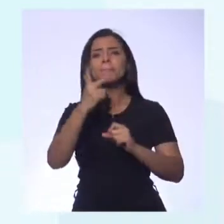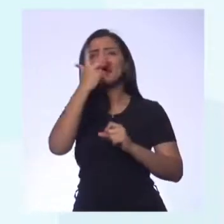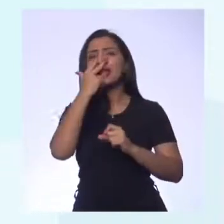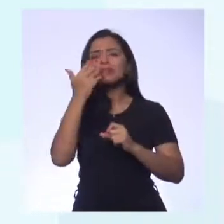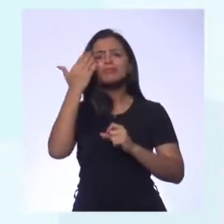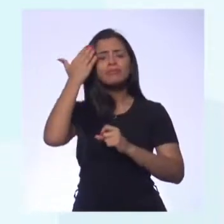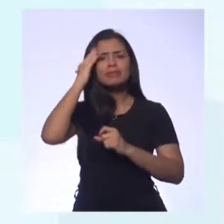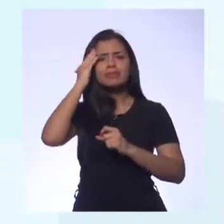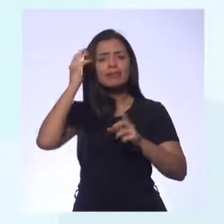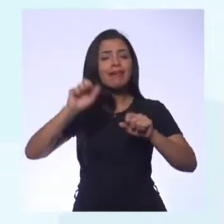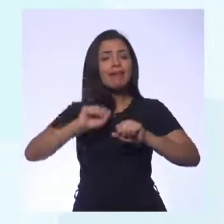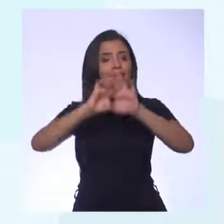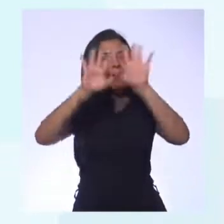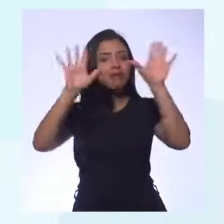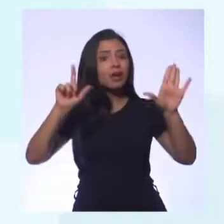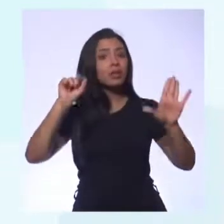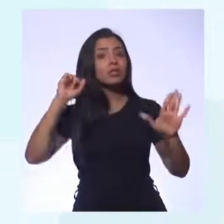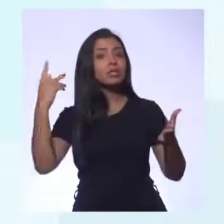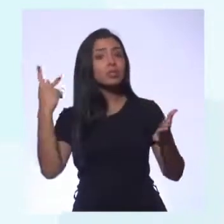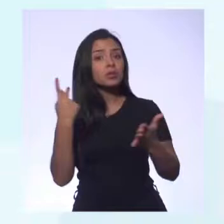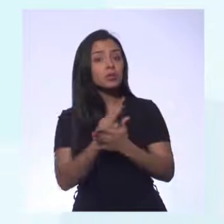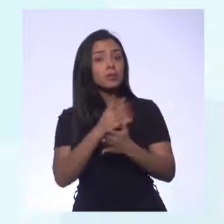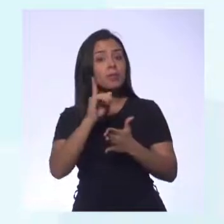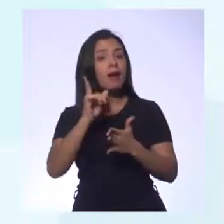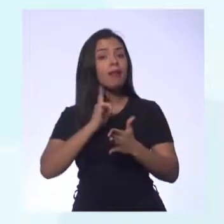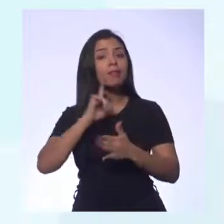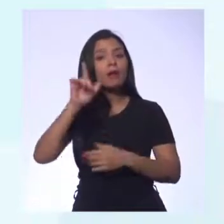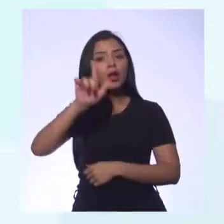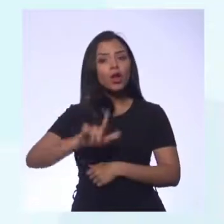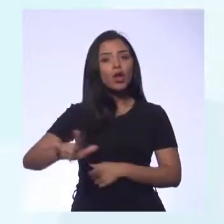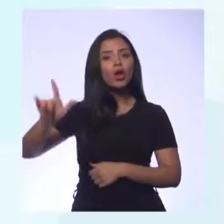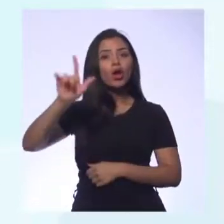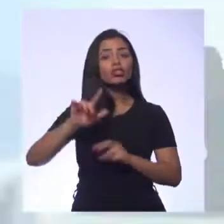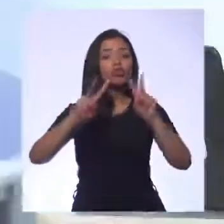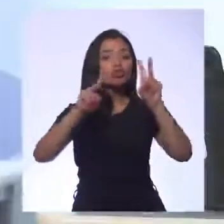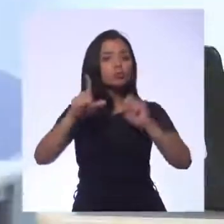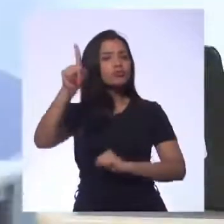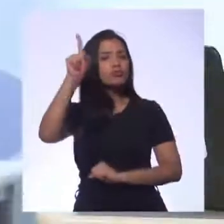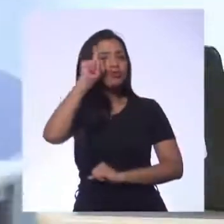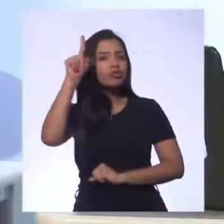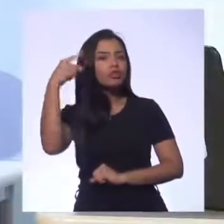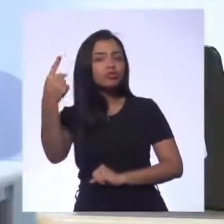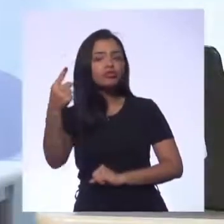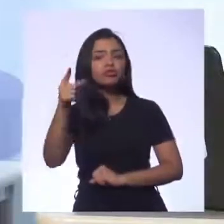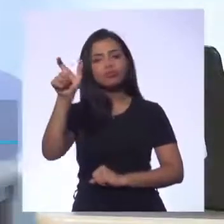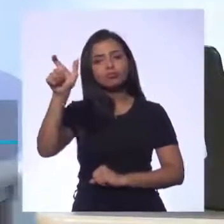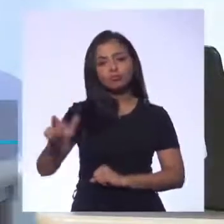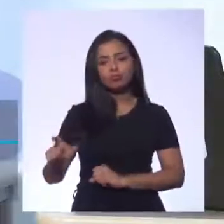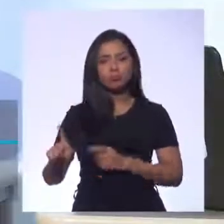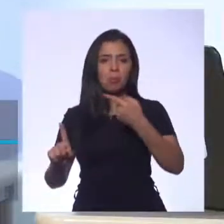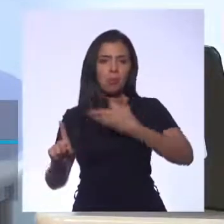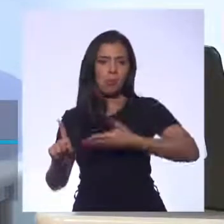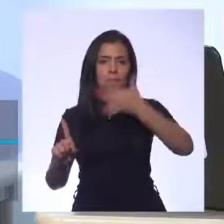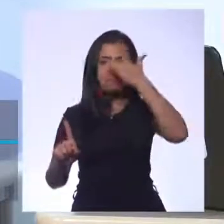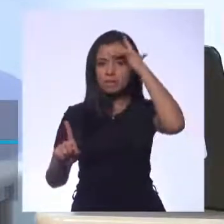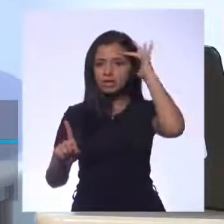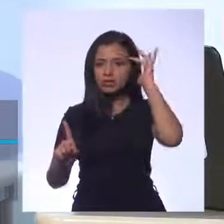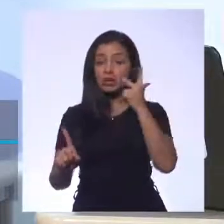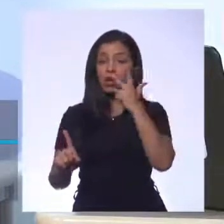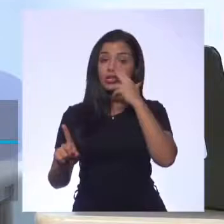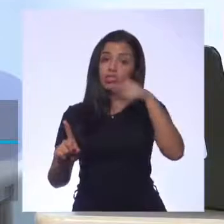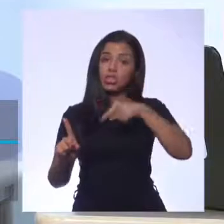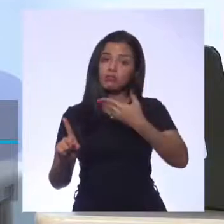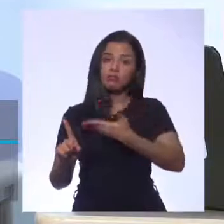está para entender o que está acontecendo, mas ele segue uma lógica e a rotina de uma pessoa. Essa rotina, então, de provavelmente um